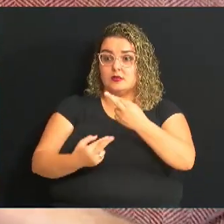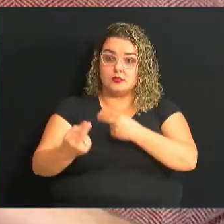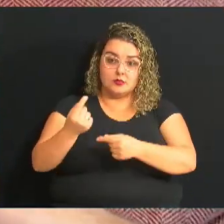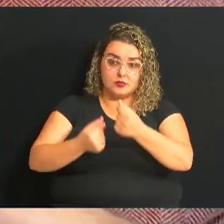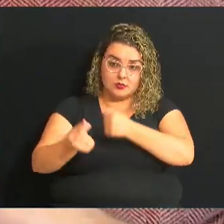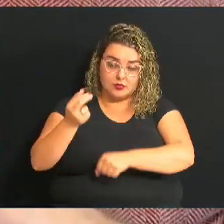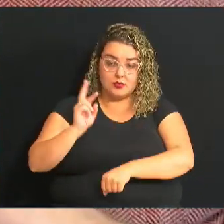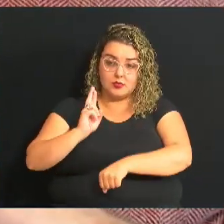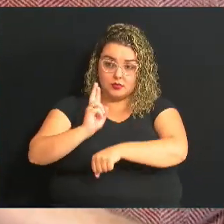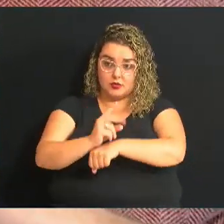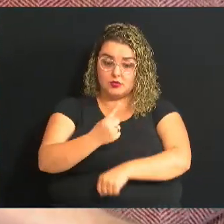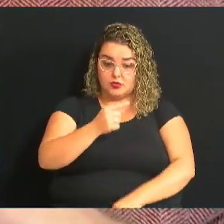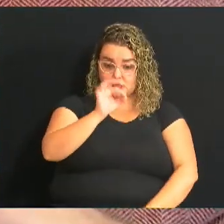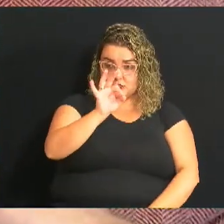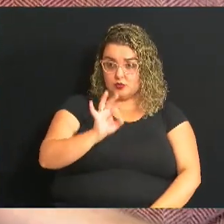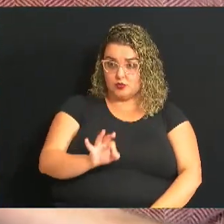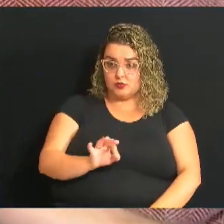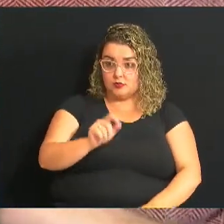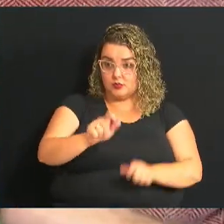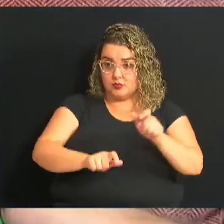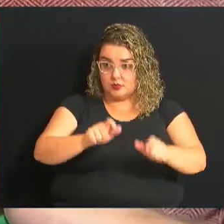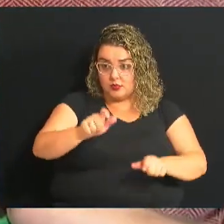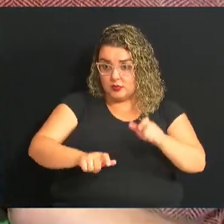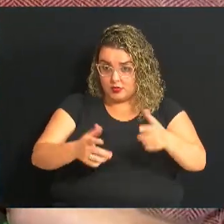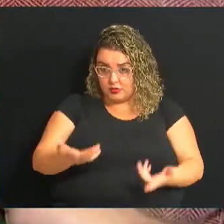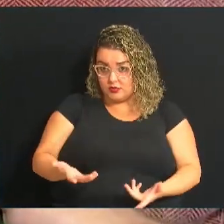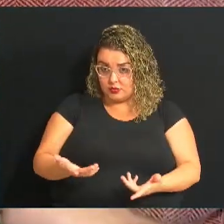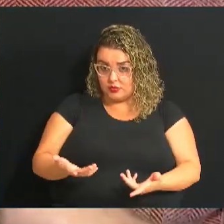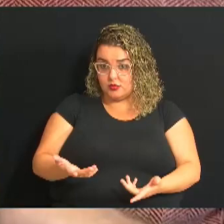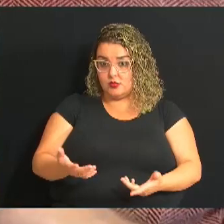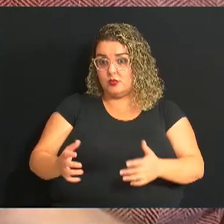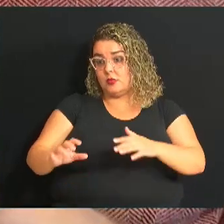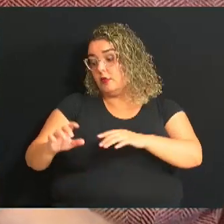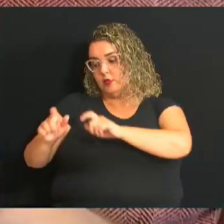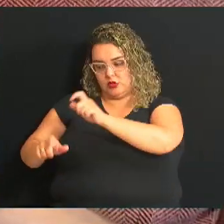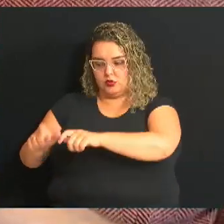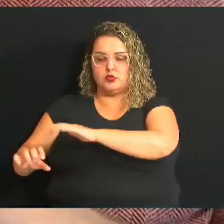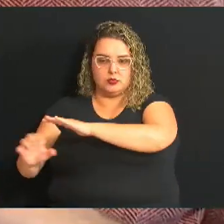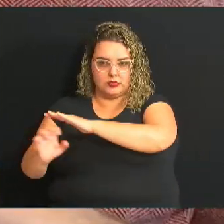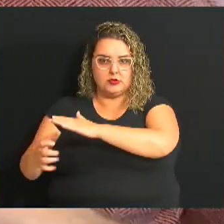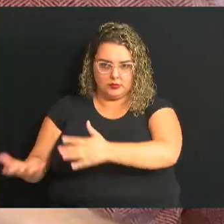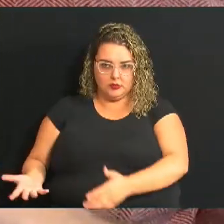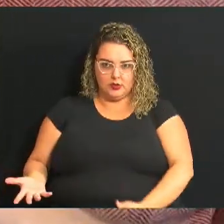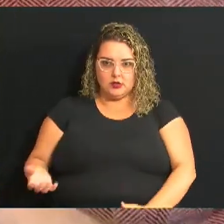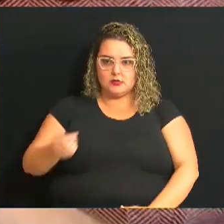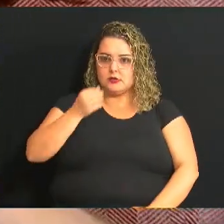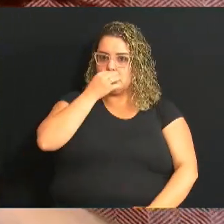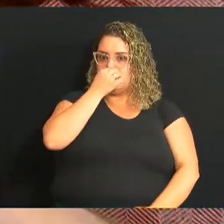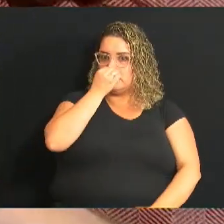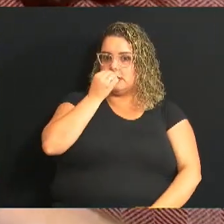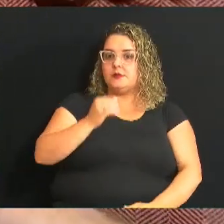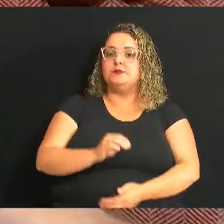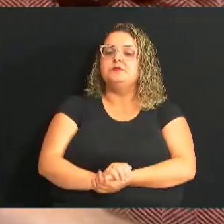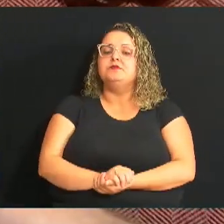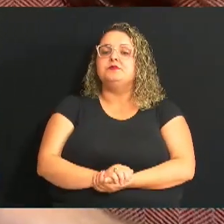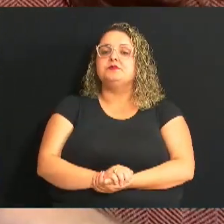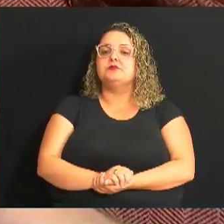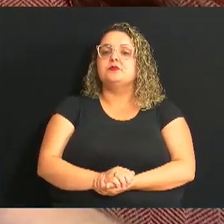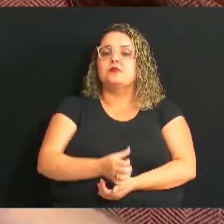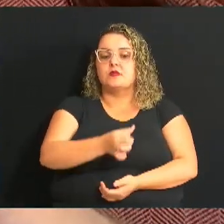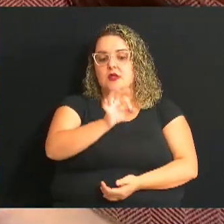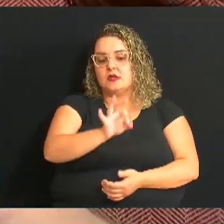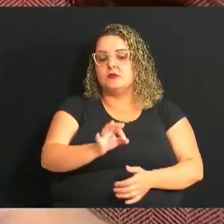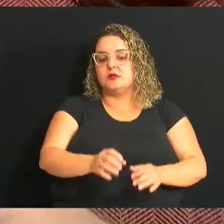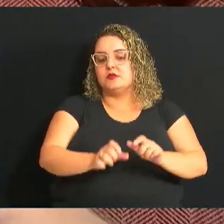pessoa jurídica e até 6% pessoa física para o fundo da criança e adolescente e para o fundo do idoso. Sem